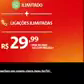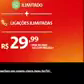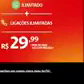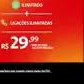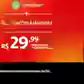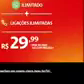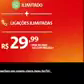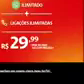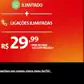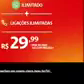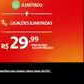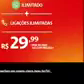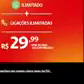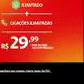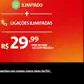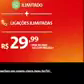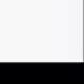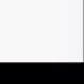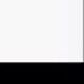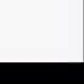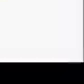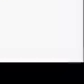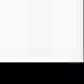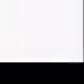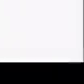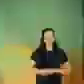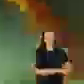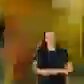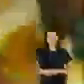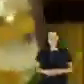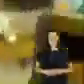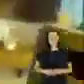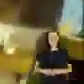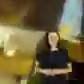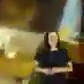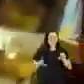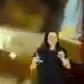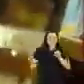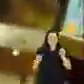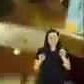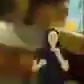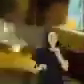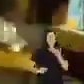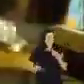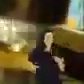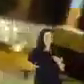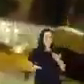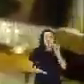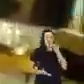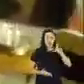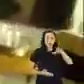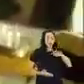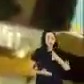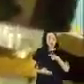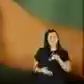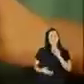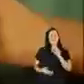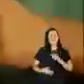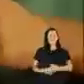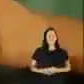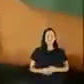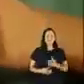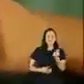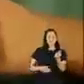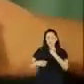YouTube incluso. E tudo isso com o Claro 5G+. É bom poder escolher, né? E com o Orocá, eu